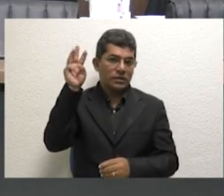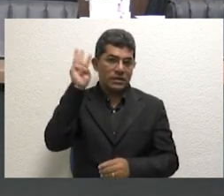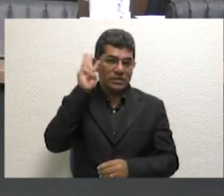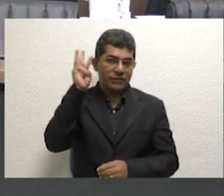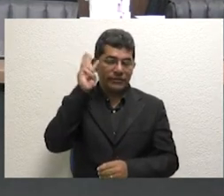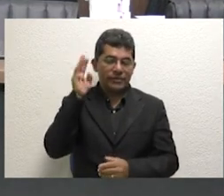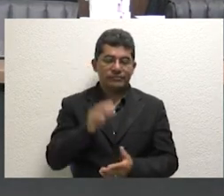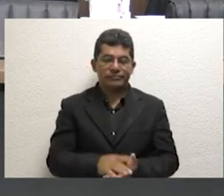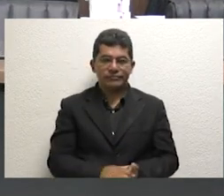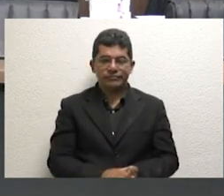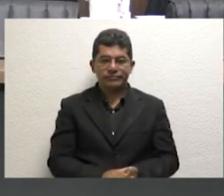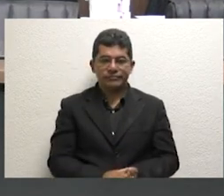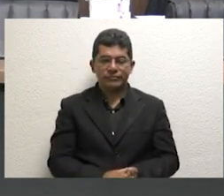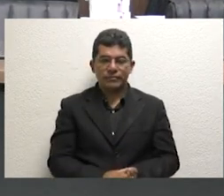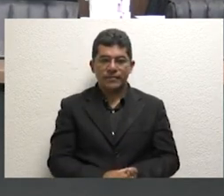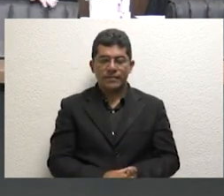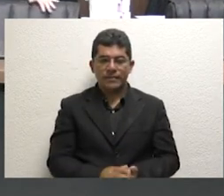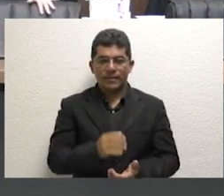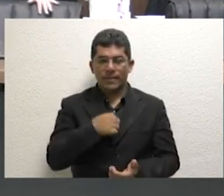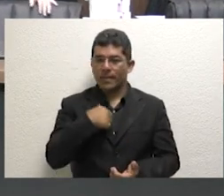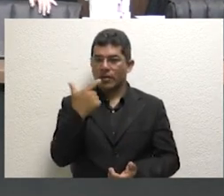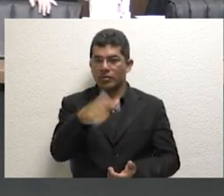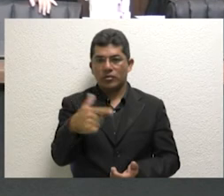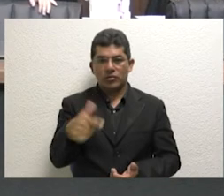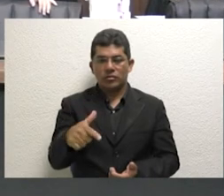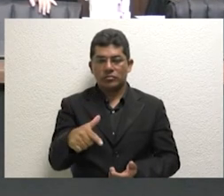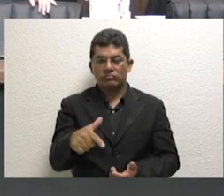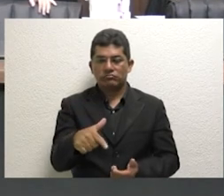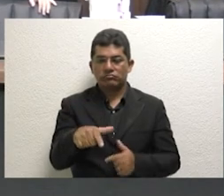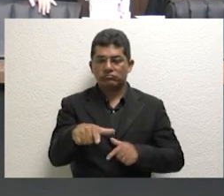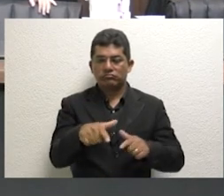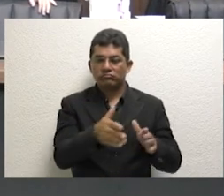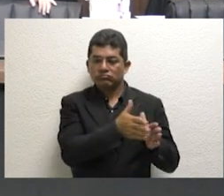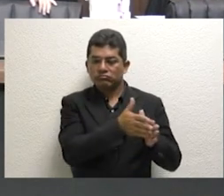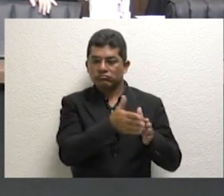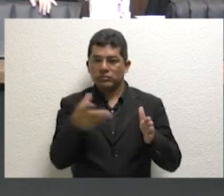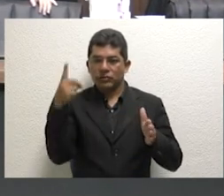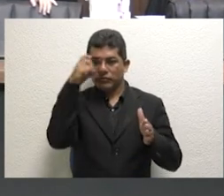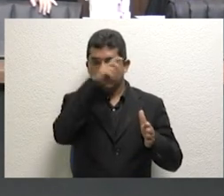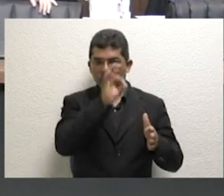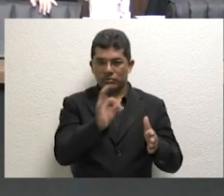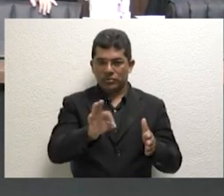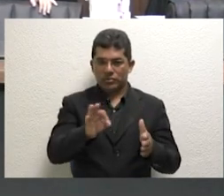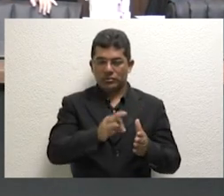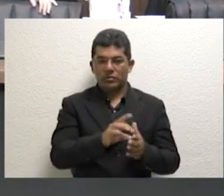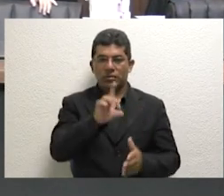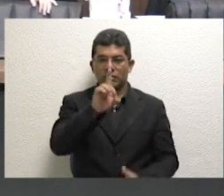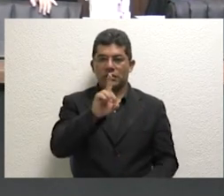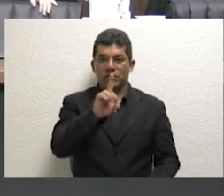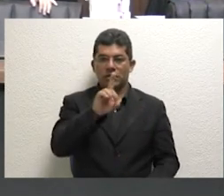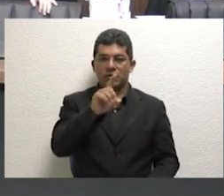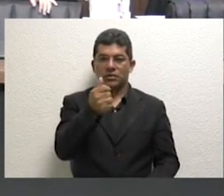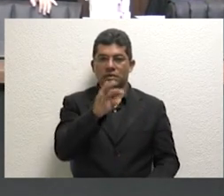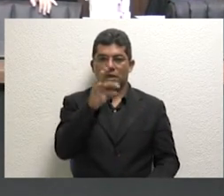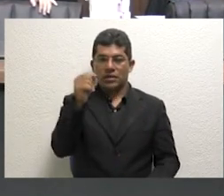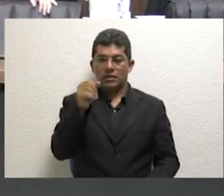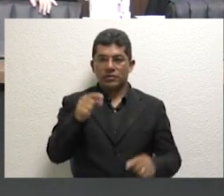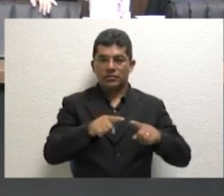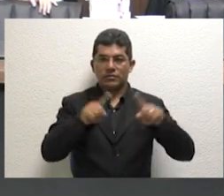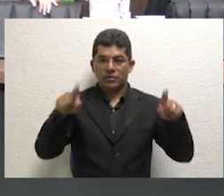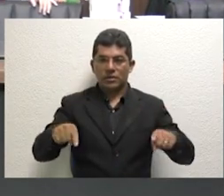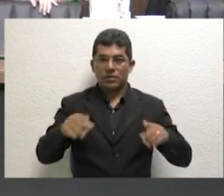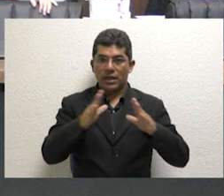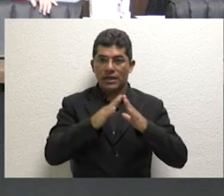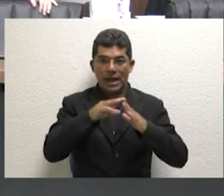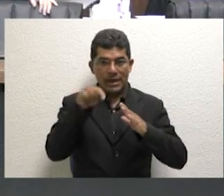nós não teremos prejuízo em relação à concessão da data base dos nossos servidores da casa